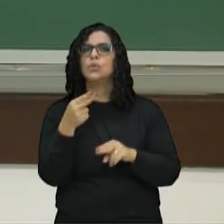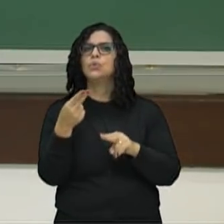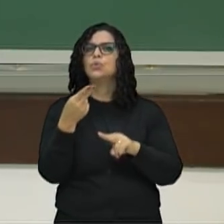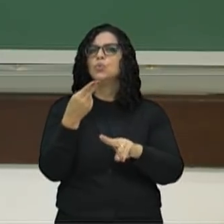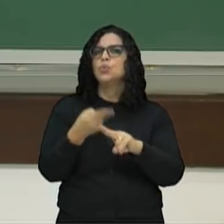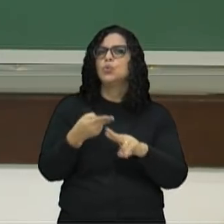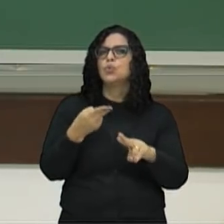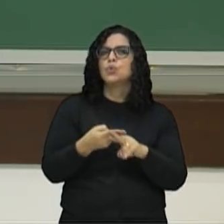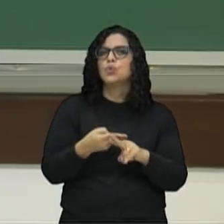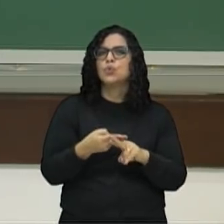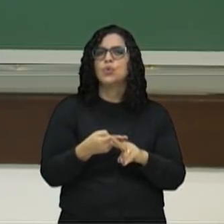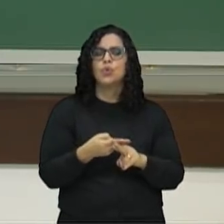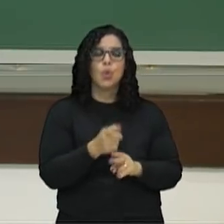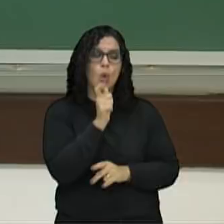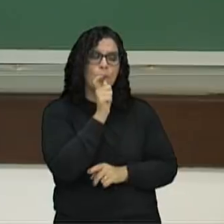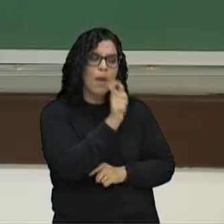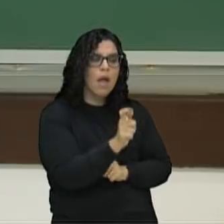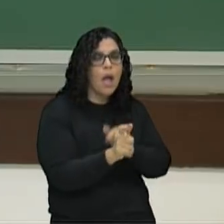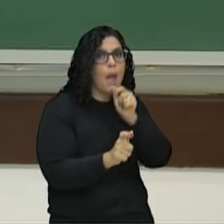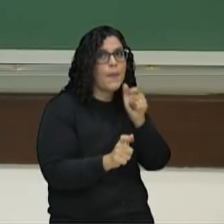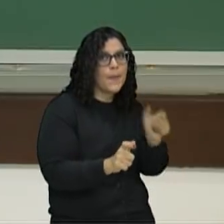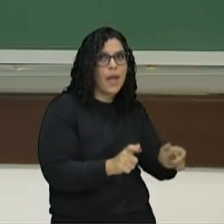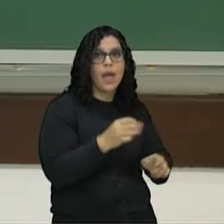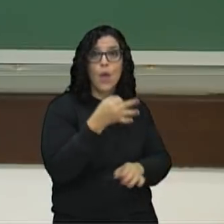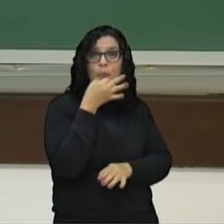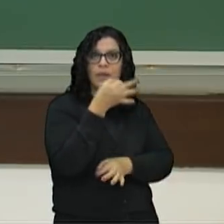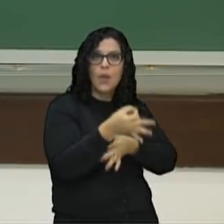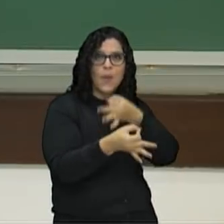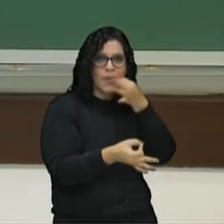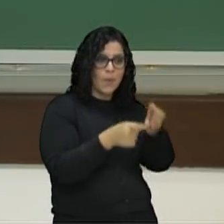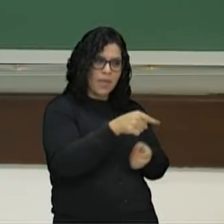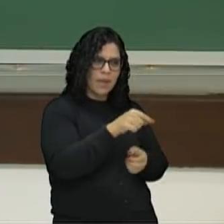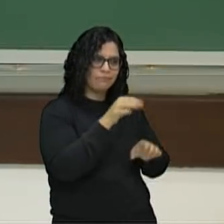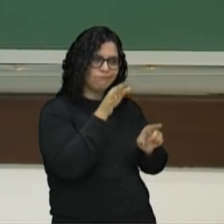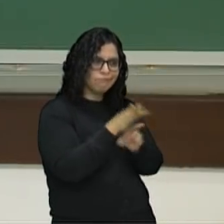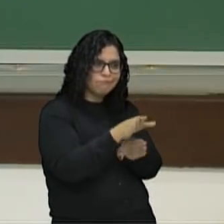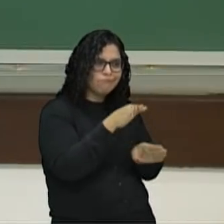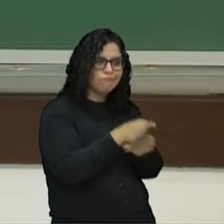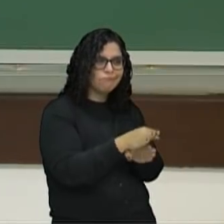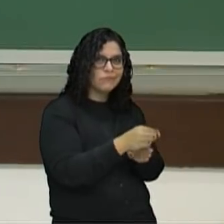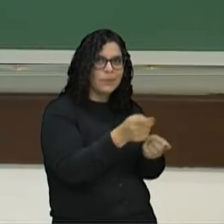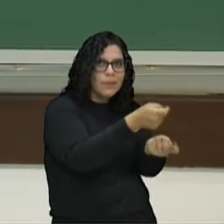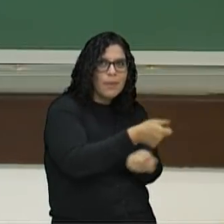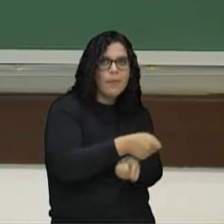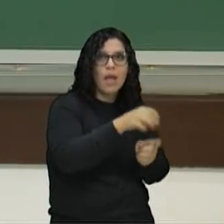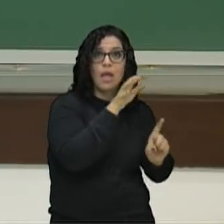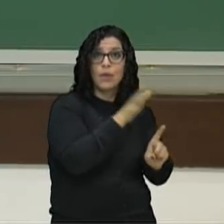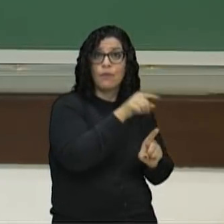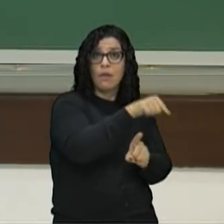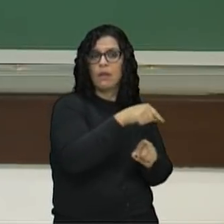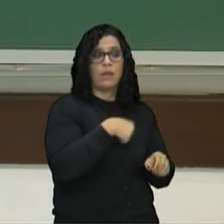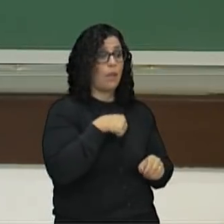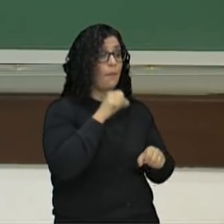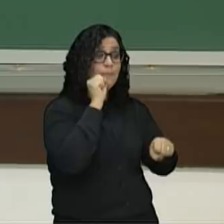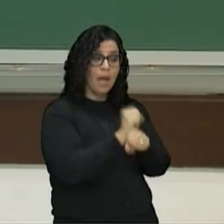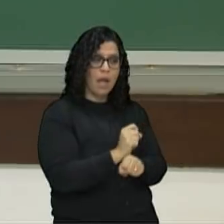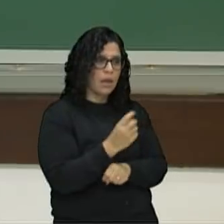os melhores argumentos para que o filho não saísse para se aventurar.